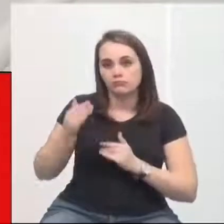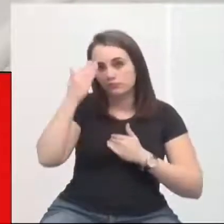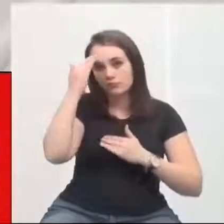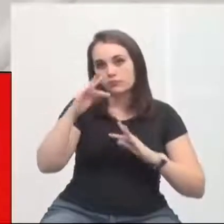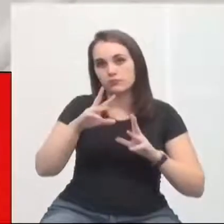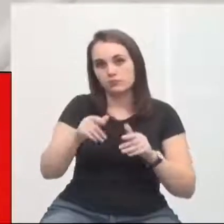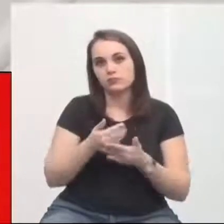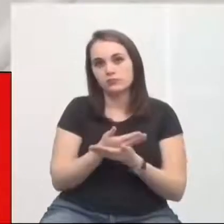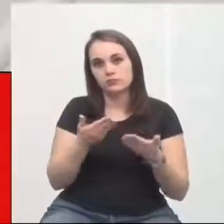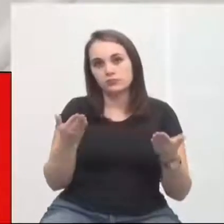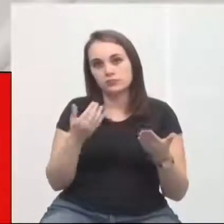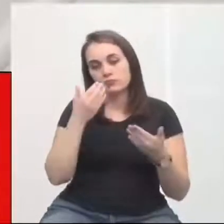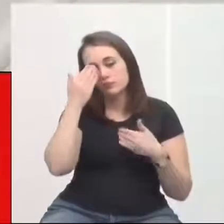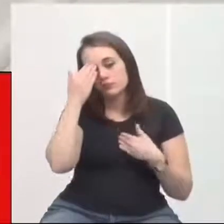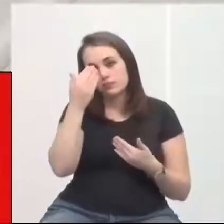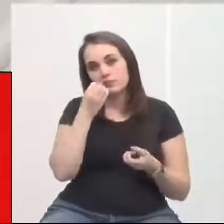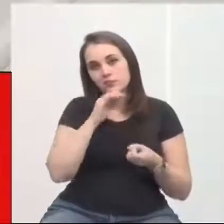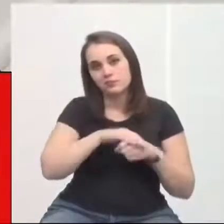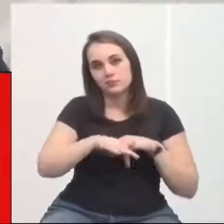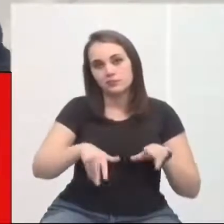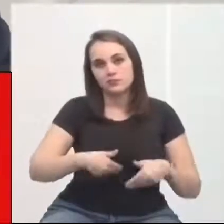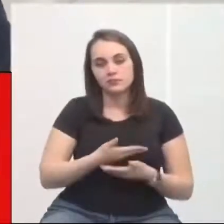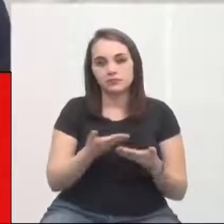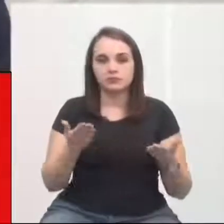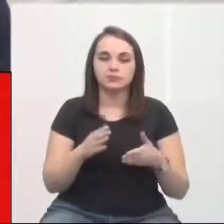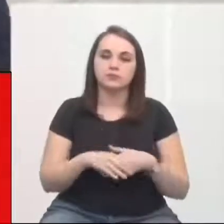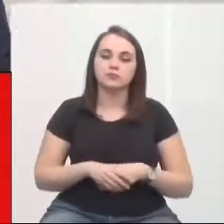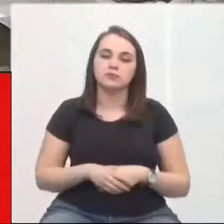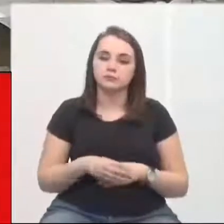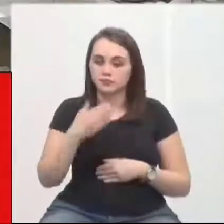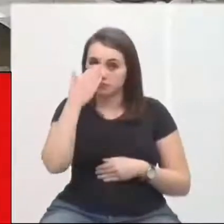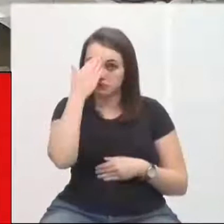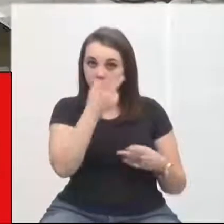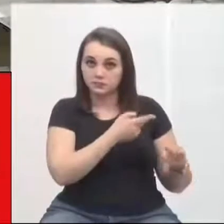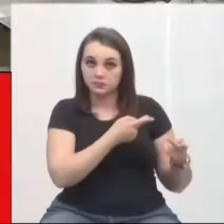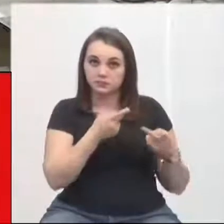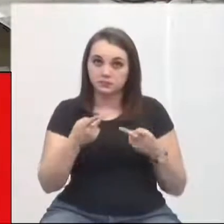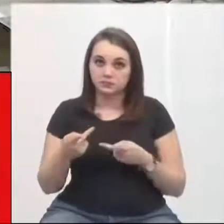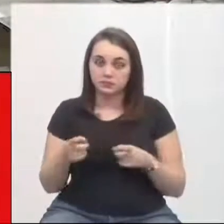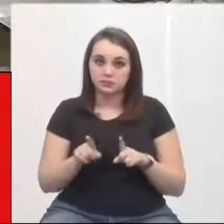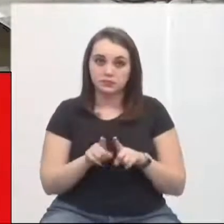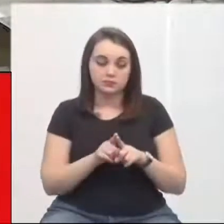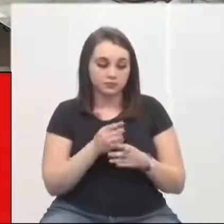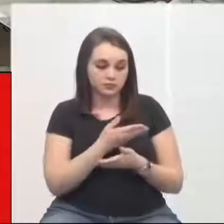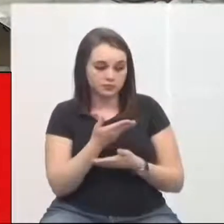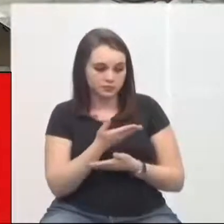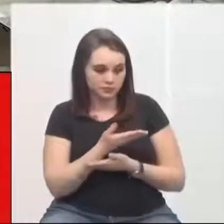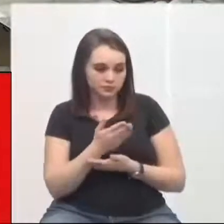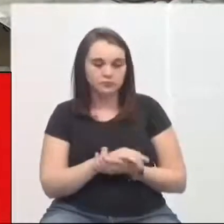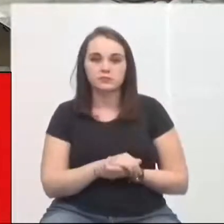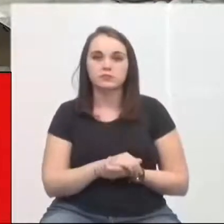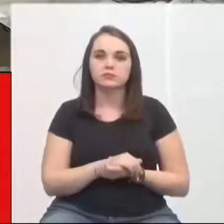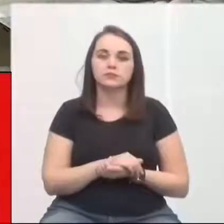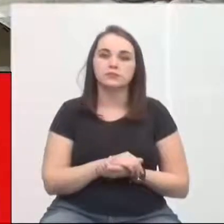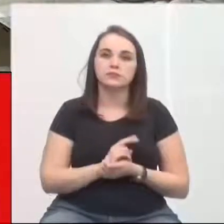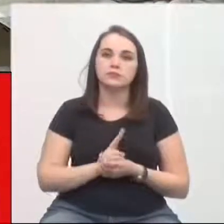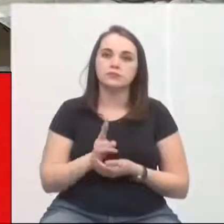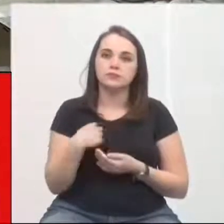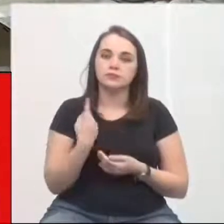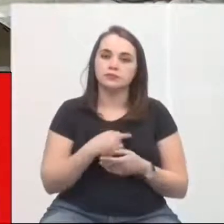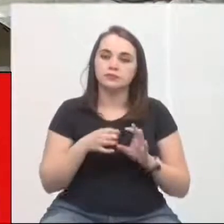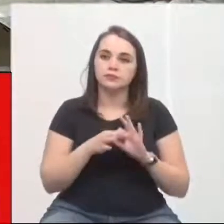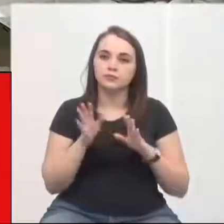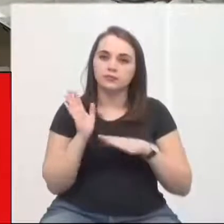todos vocês e uma muito obrigado e uma boa noite a todos. Obrigado, secretário, por ter vindo. Obrigado, Natália. Obrigado, Joyce. Sempre estaremos